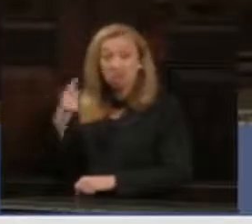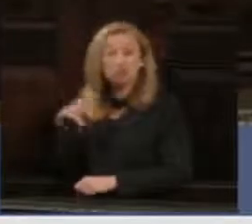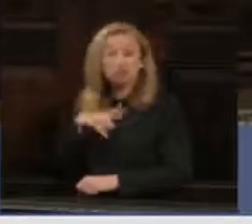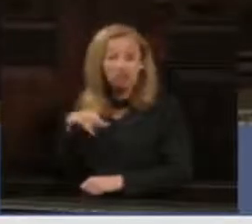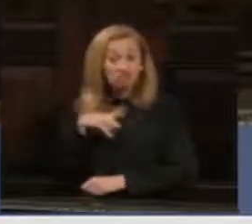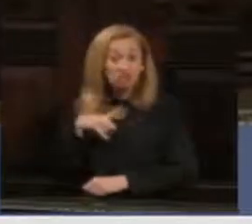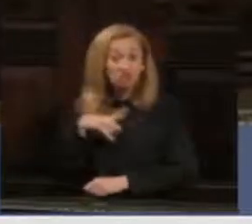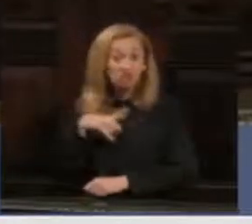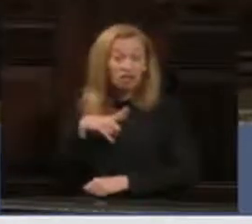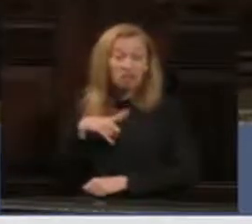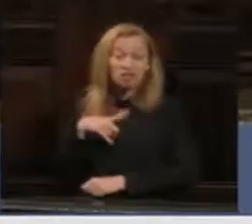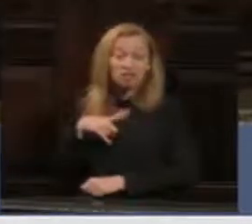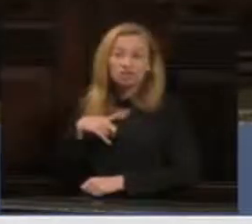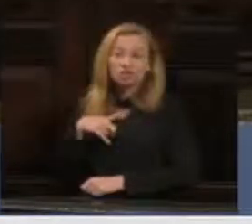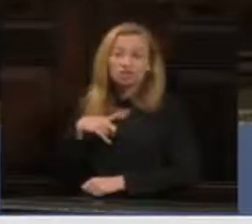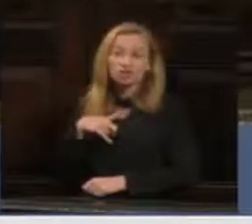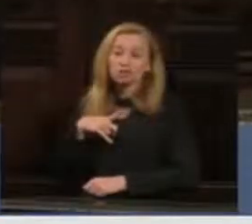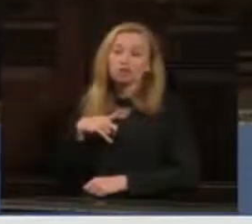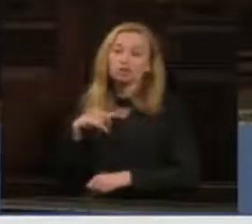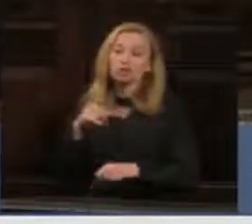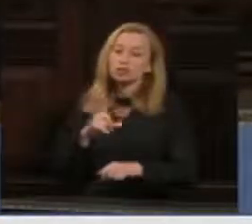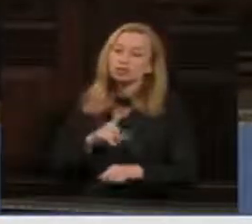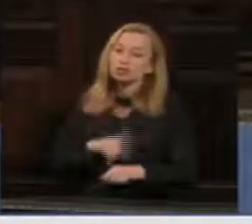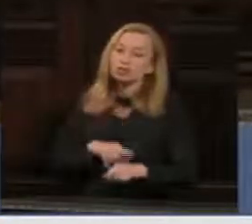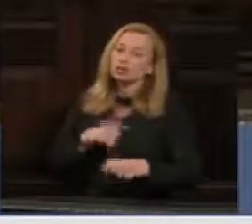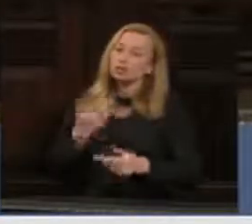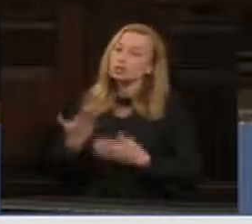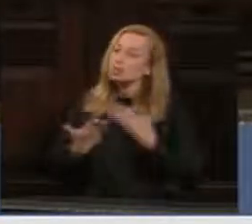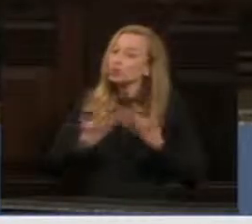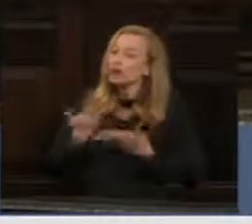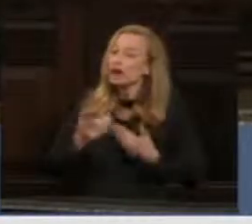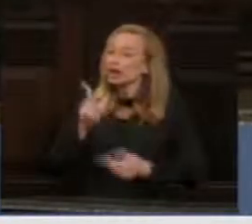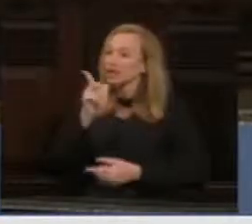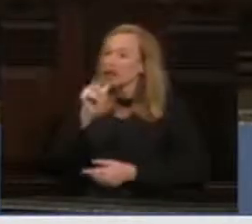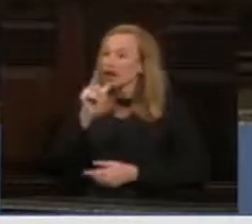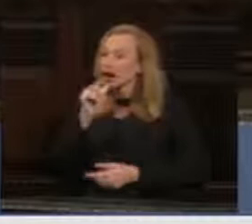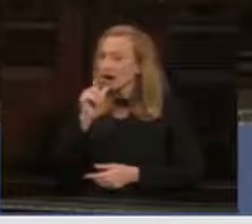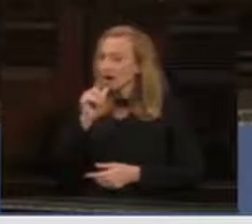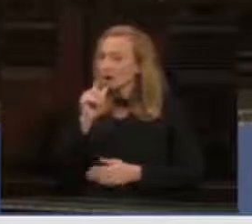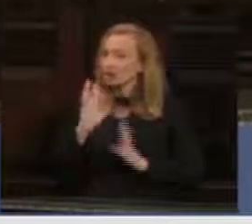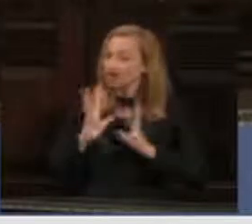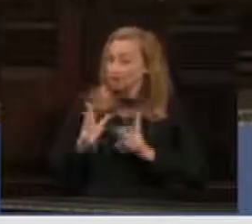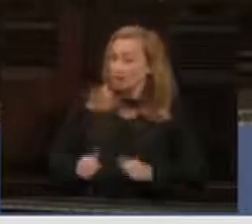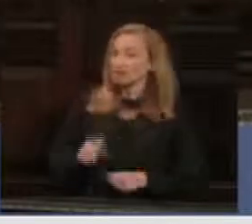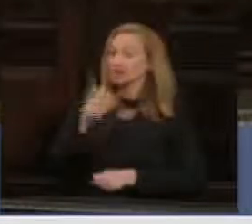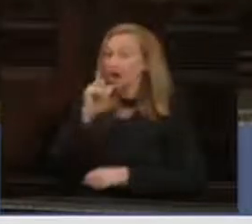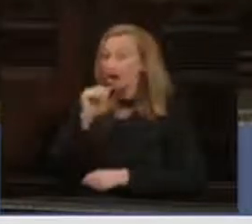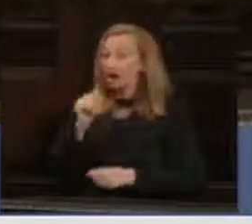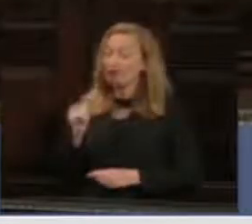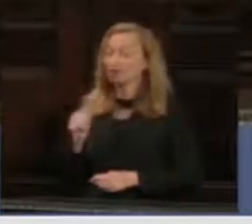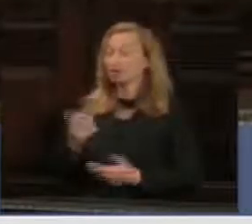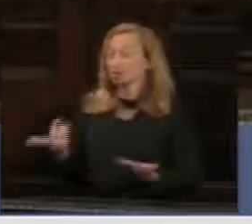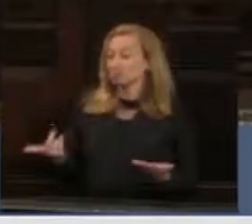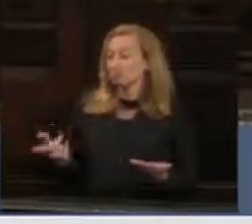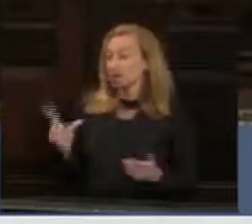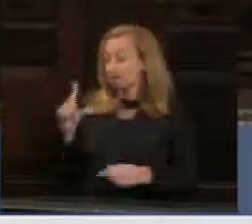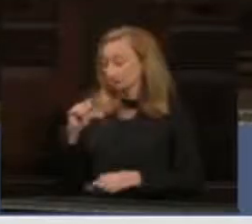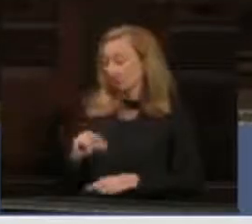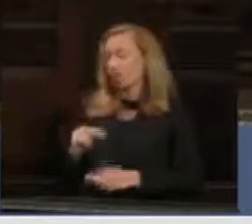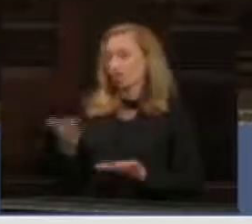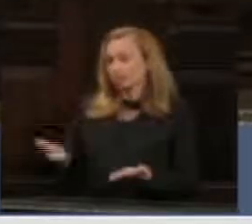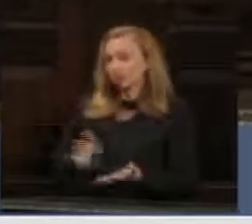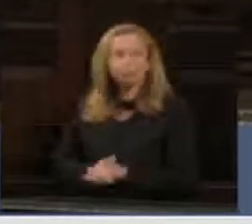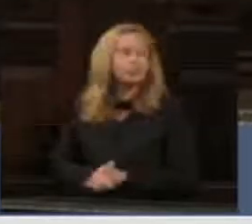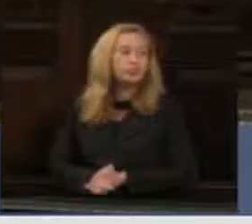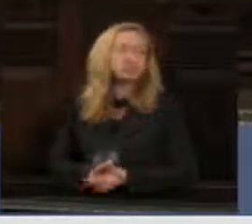o abastecimento e o tratamento da nossa água, isso é quase nada. Nós temos, já falei com o